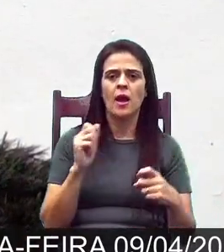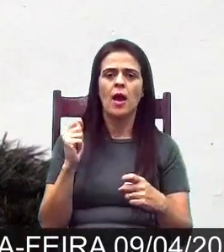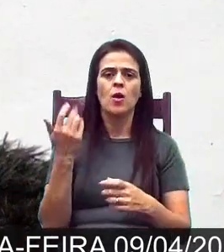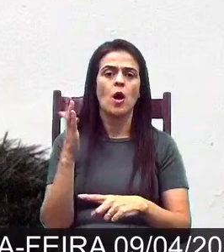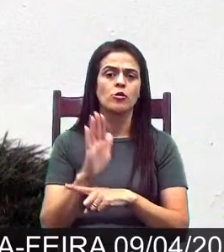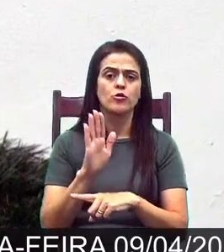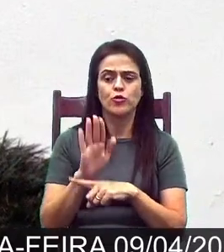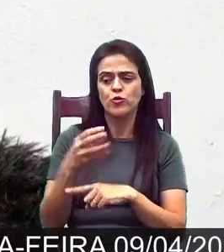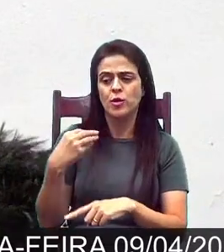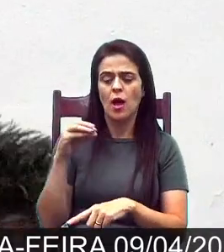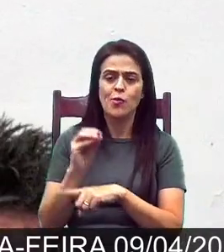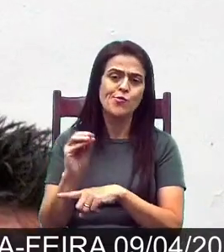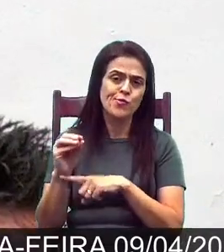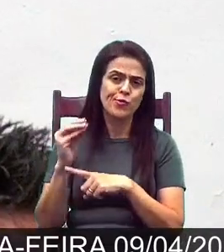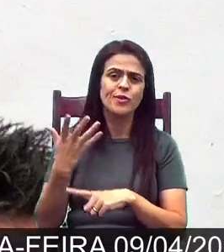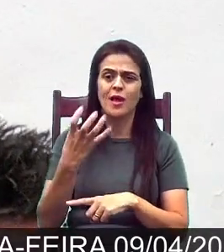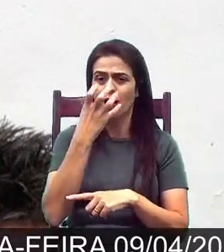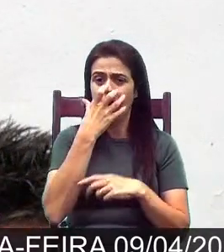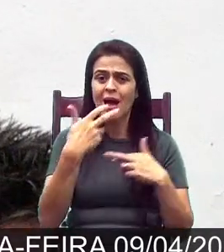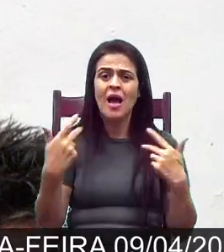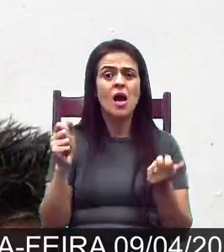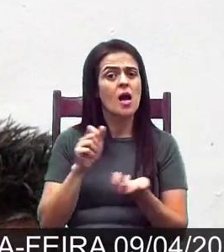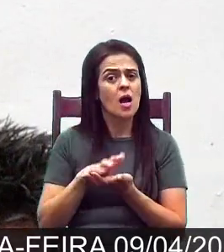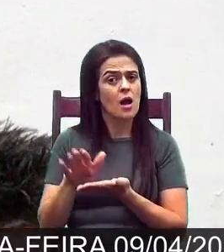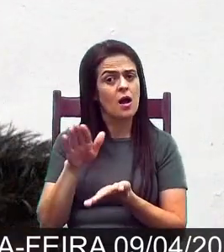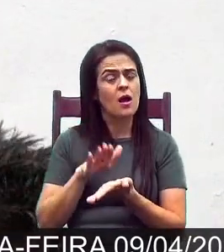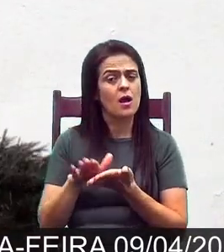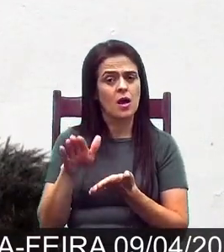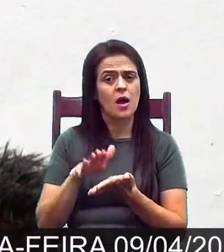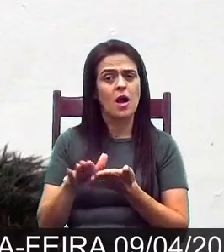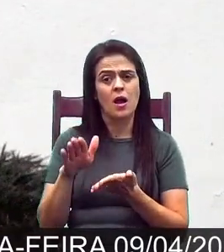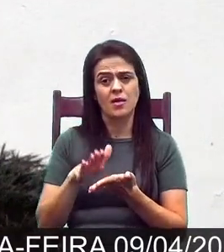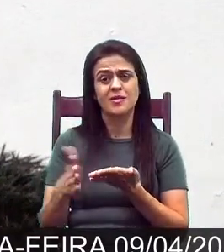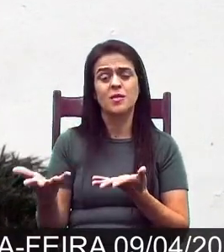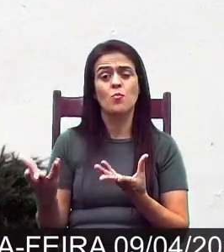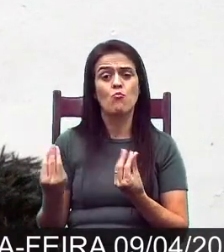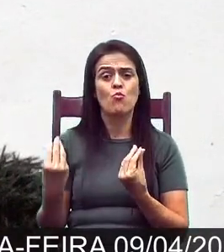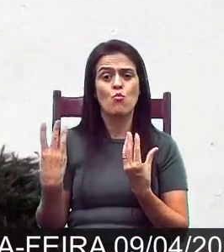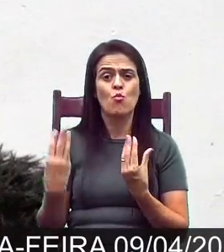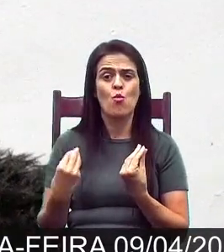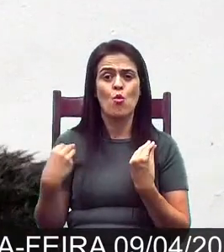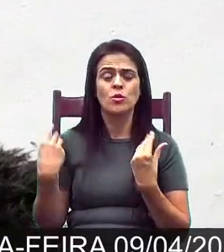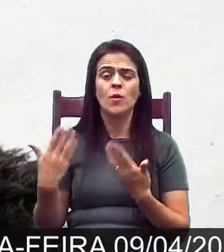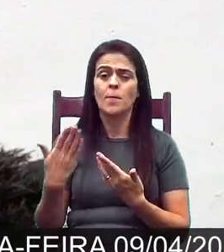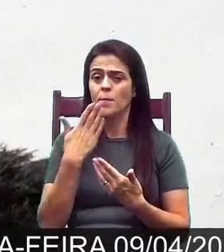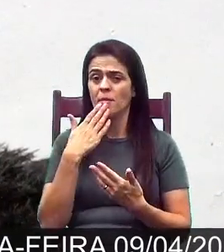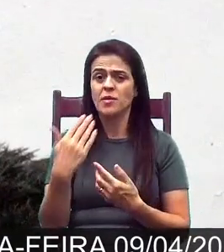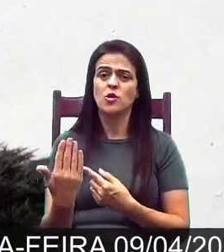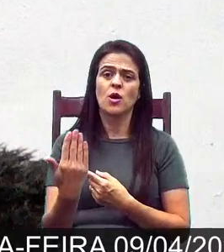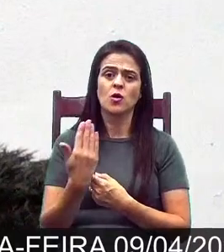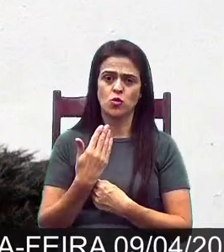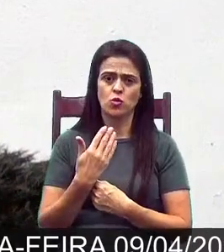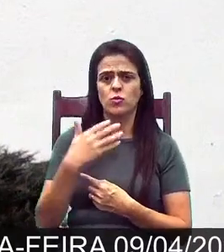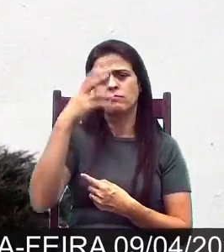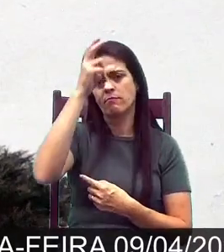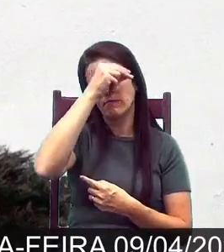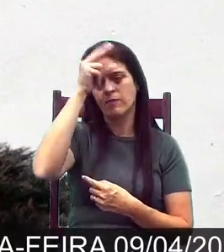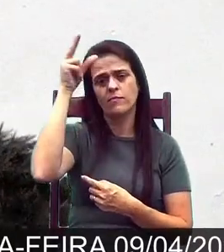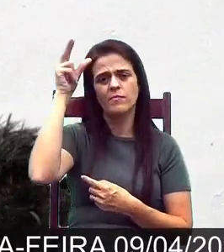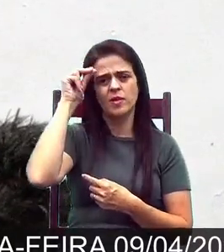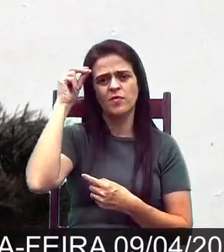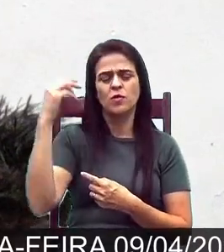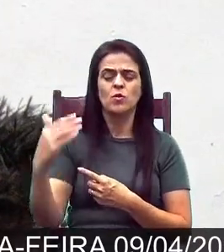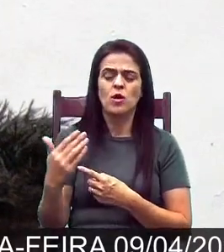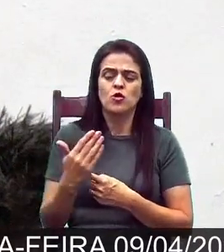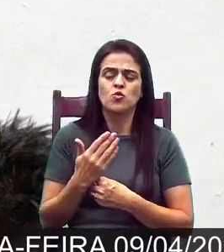fazer todo o tratamento. E eles, mais do que nunca, necessitam da ajuda do poder público